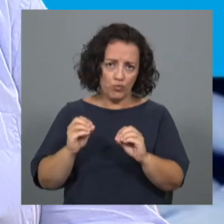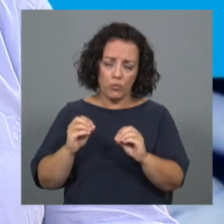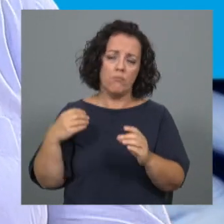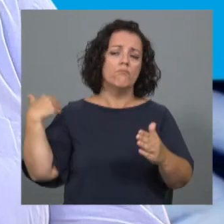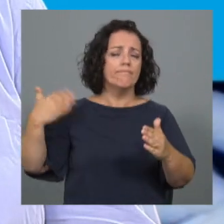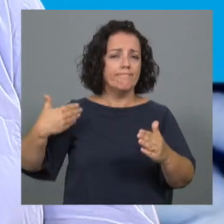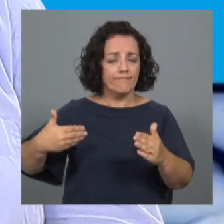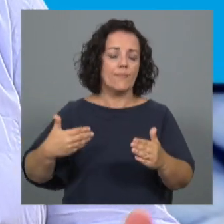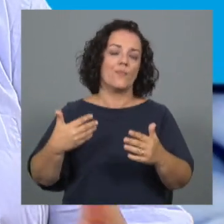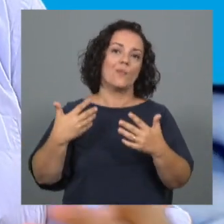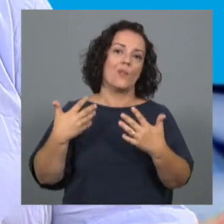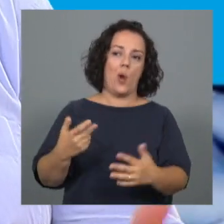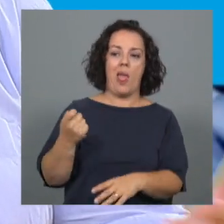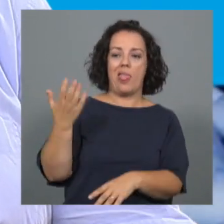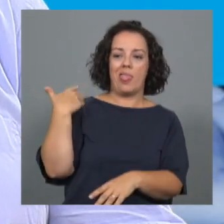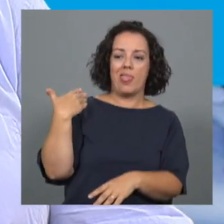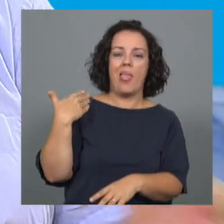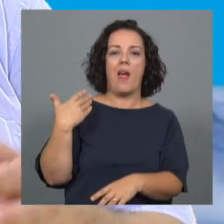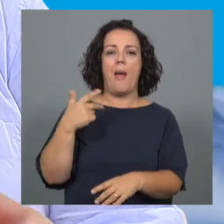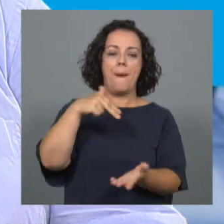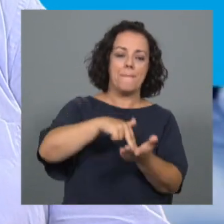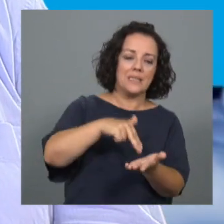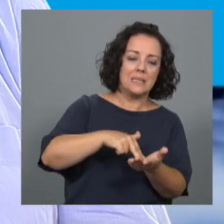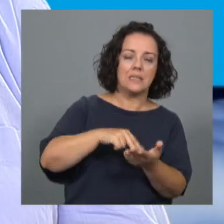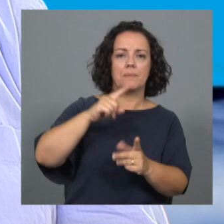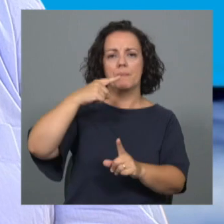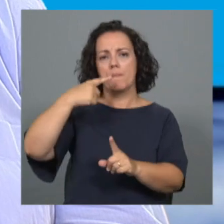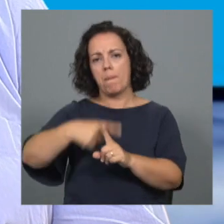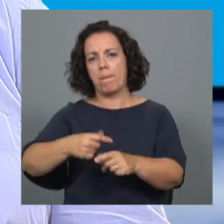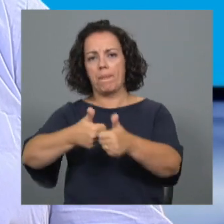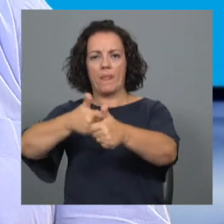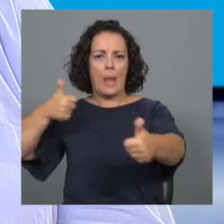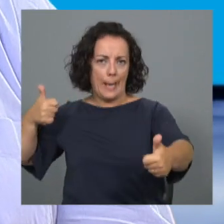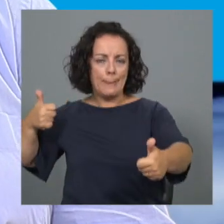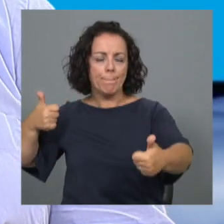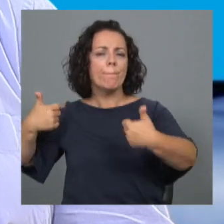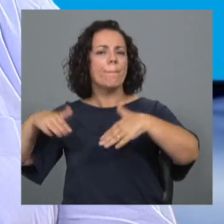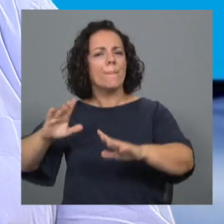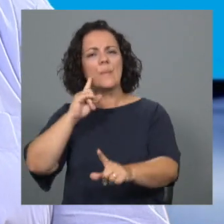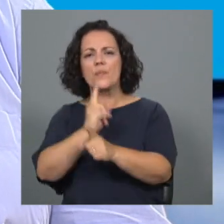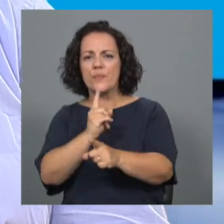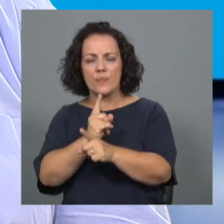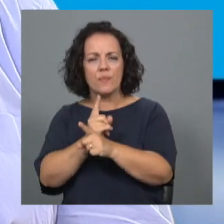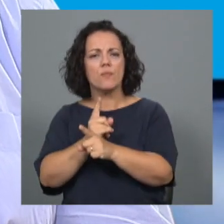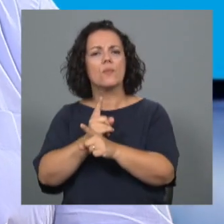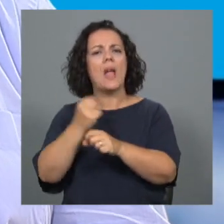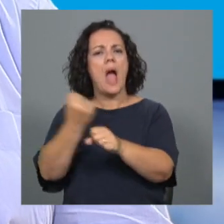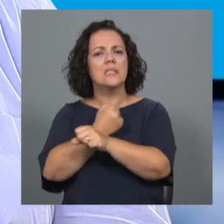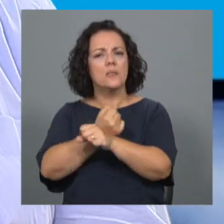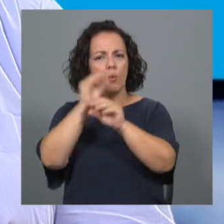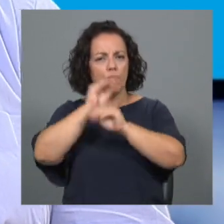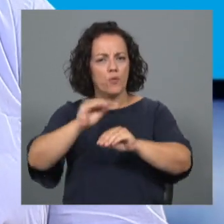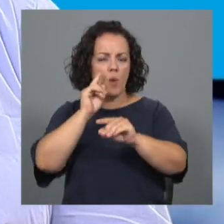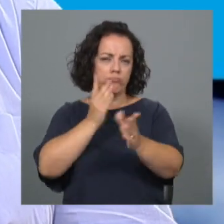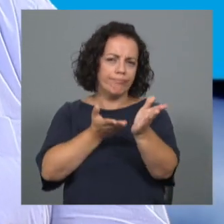mais, agora de forma mais recente, híbridas, presencialmente e à distância, mas mantivemos, por exemplo, sempre as ações de formação,